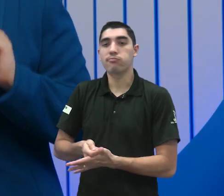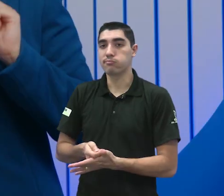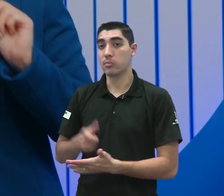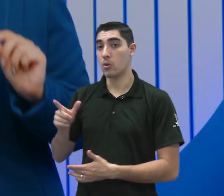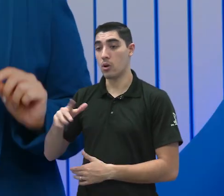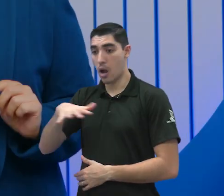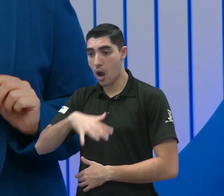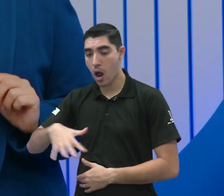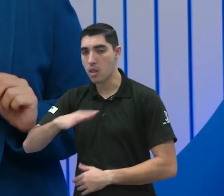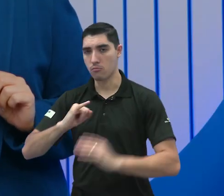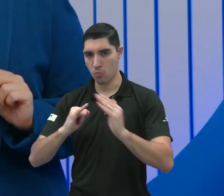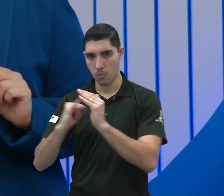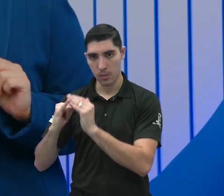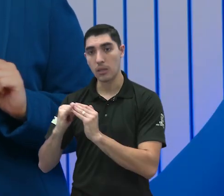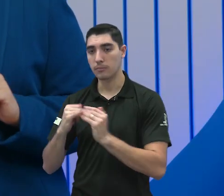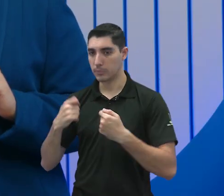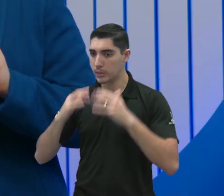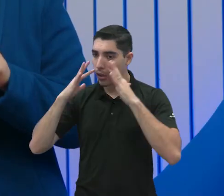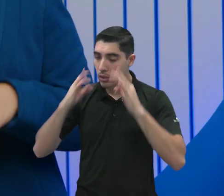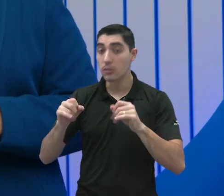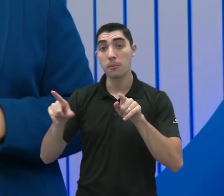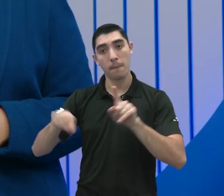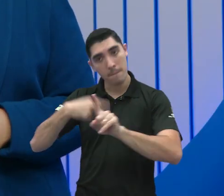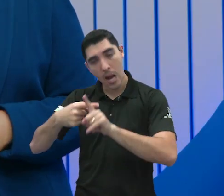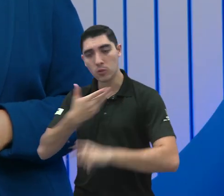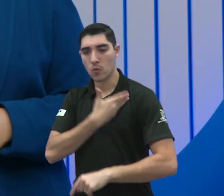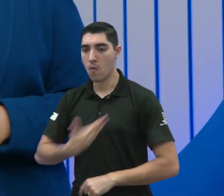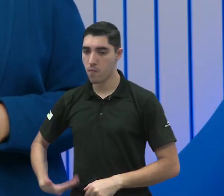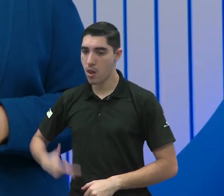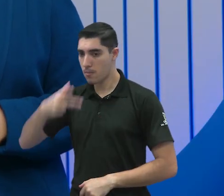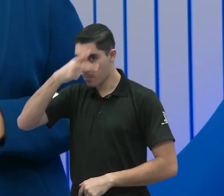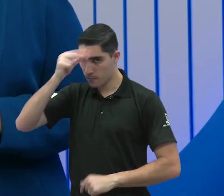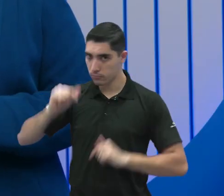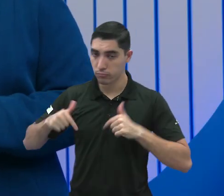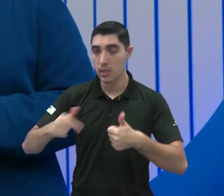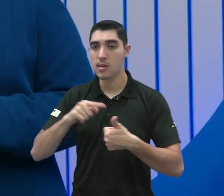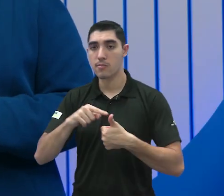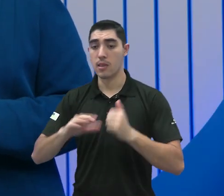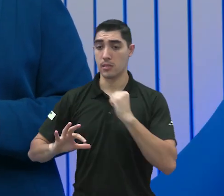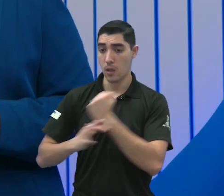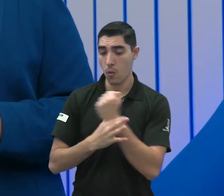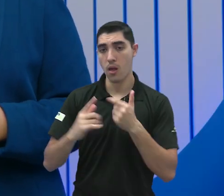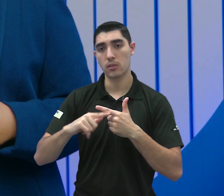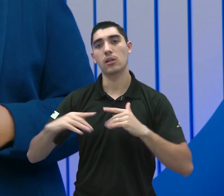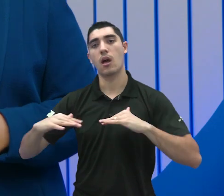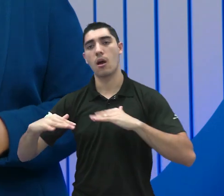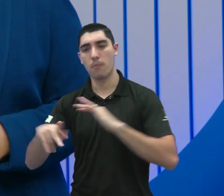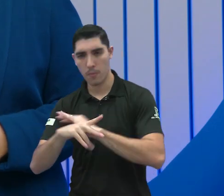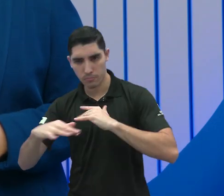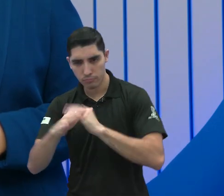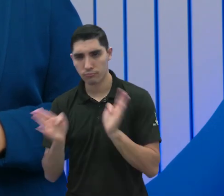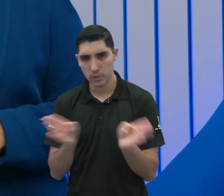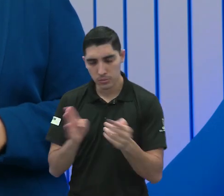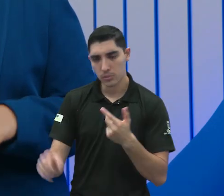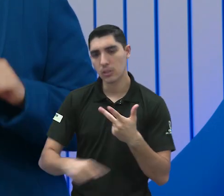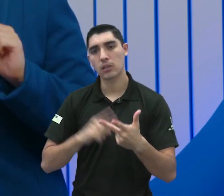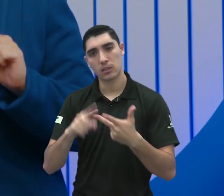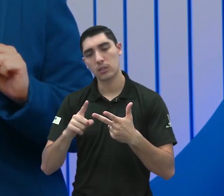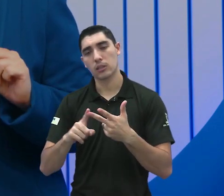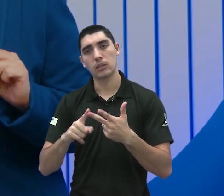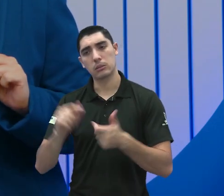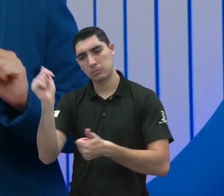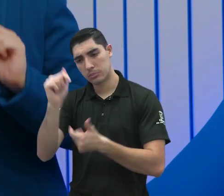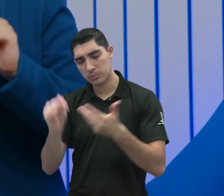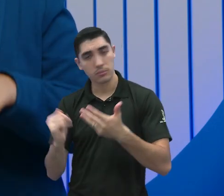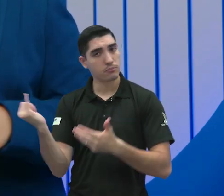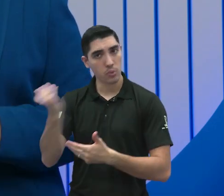exigido atenção do mercado e também do poder público. Segurança, acessibilidade e praticidade são pontos